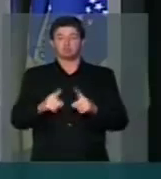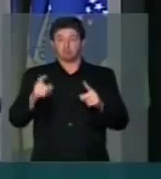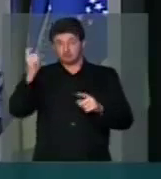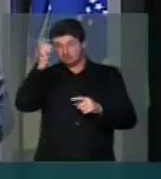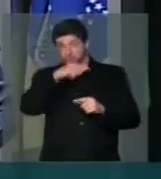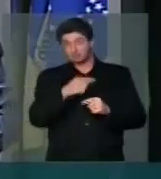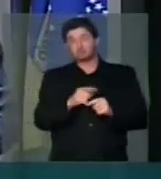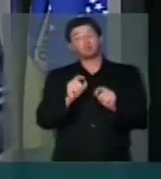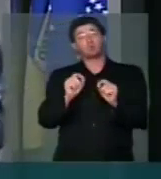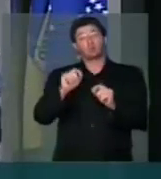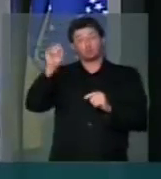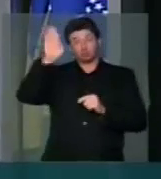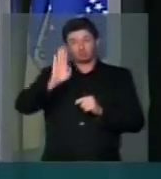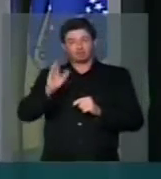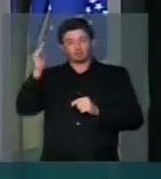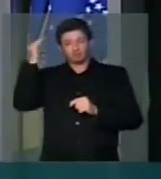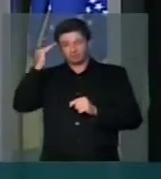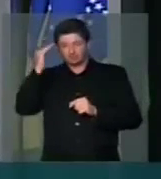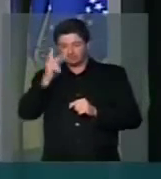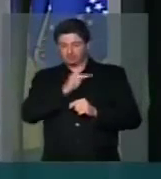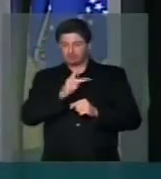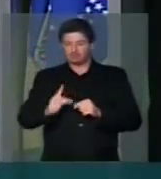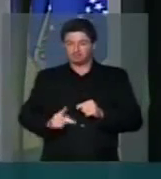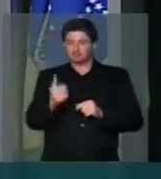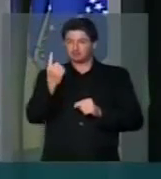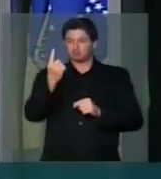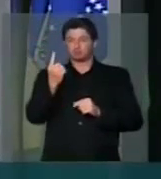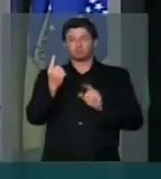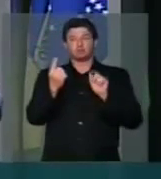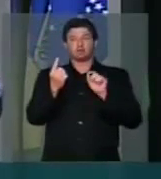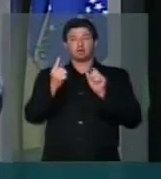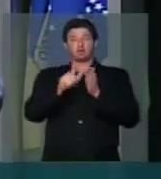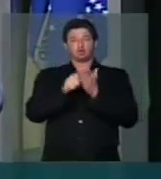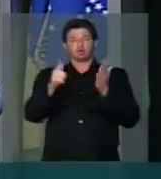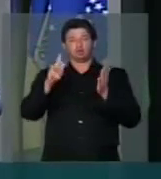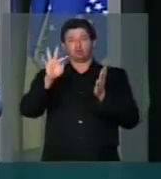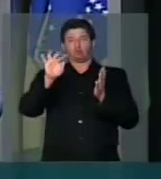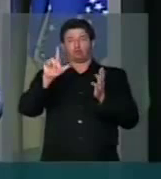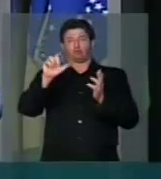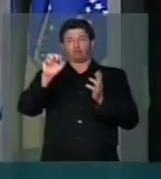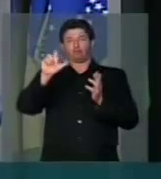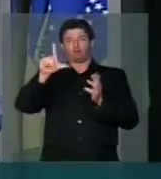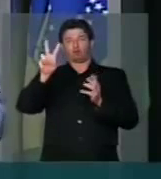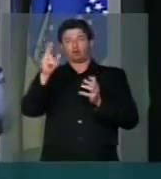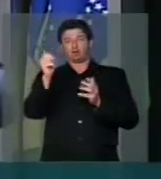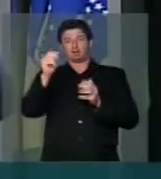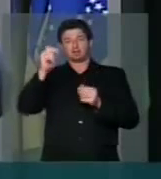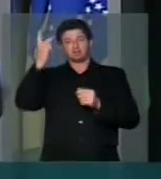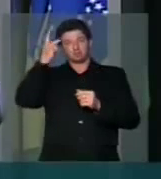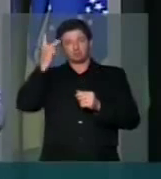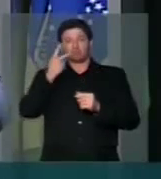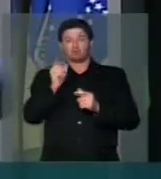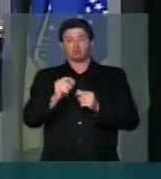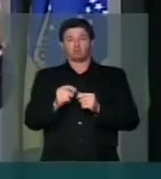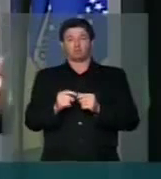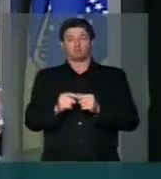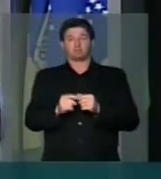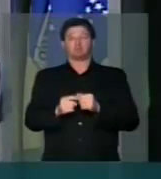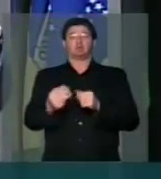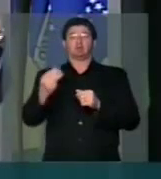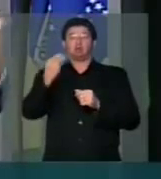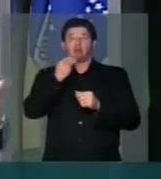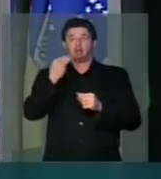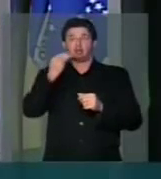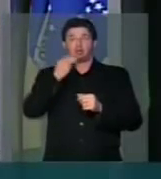difícil é um Brasil entender, uma presidente, em que a Folha de São Paulo pergunta sobre os buracos que o governo